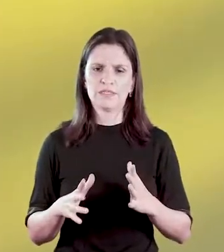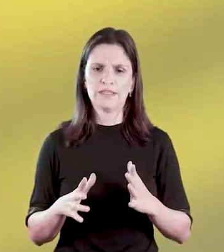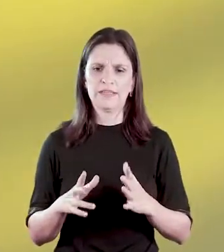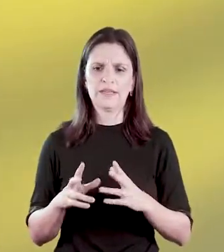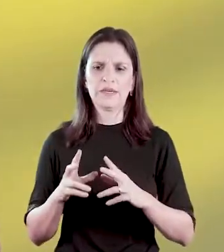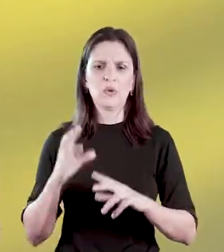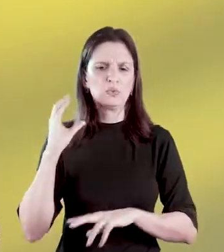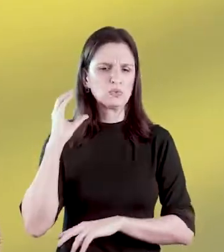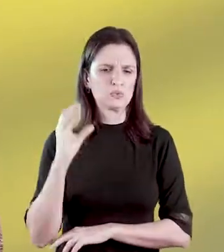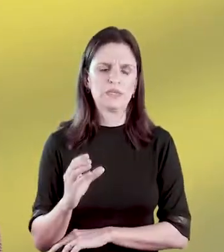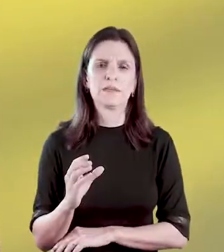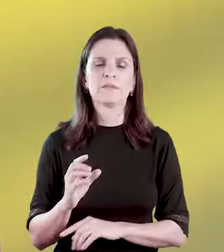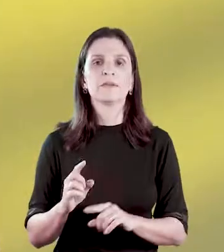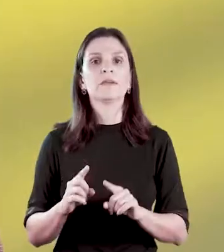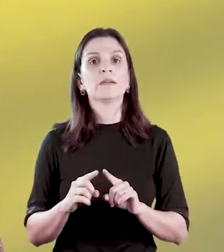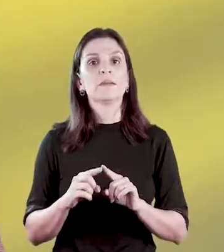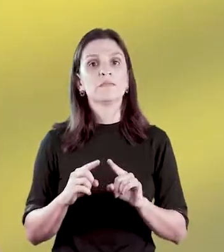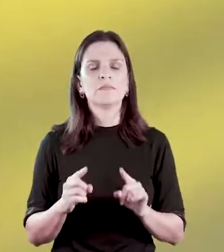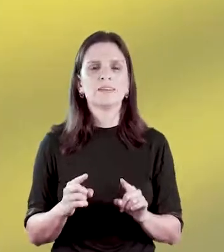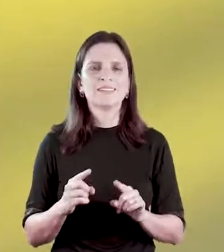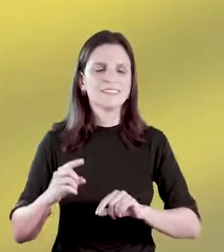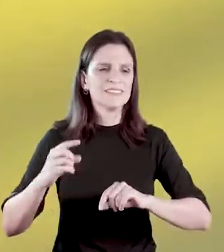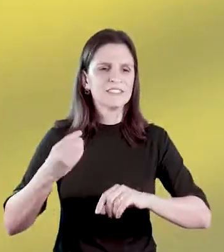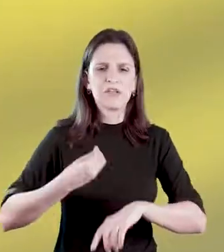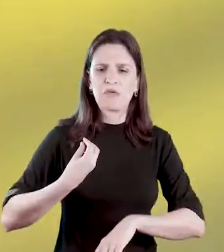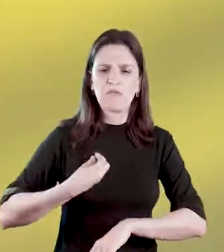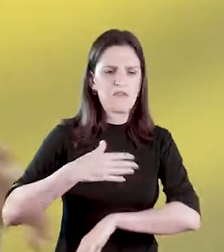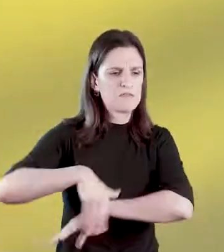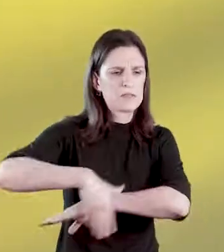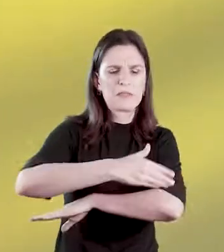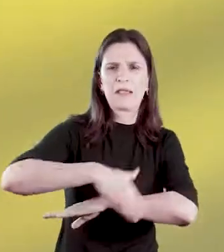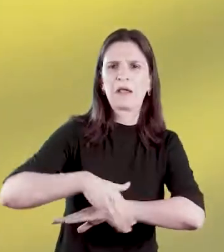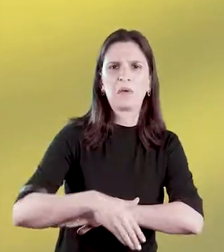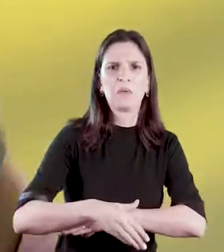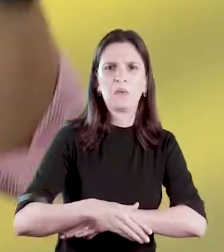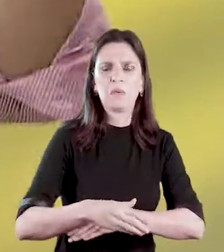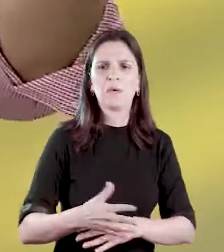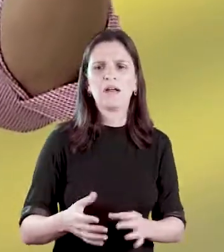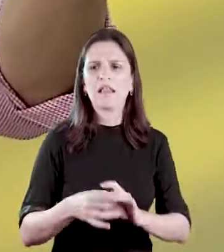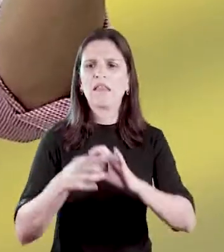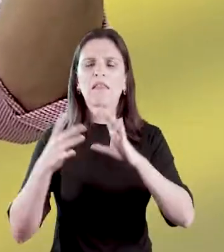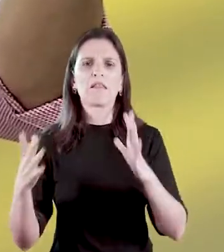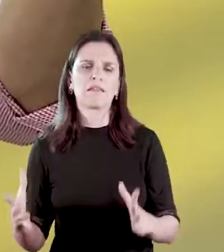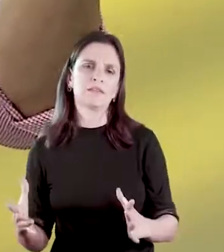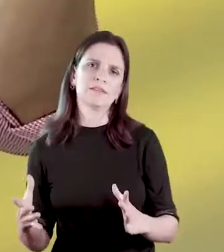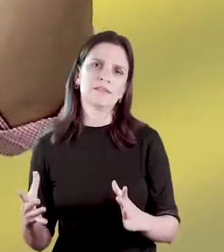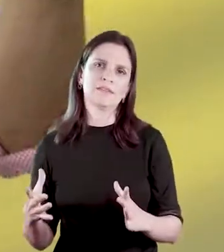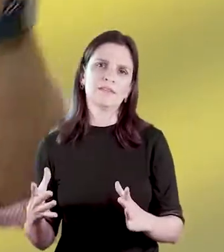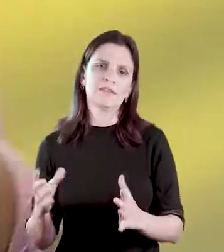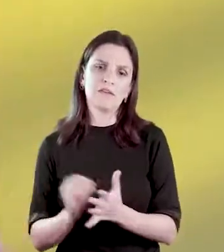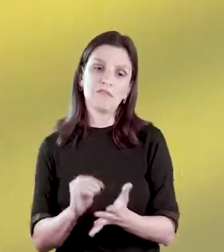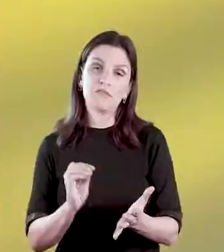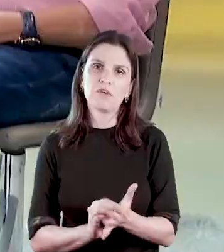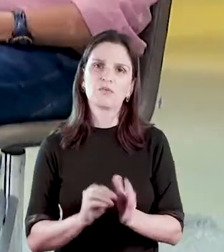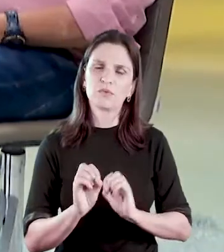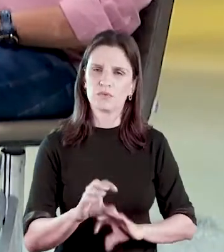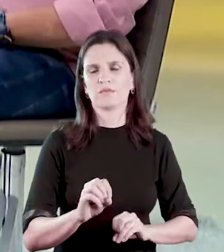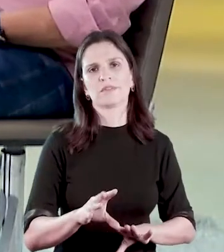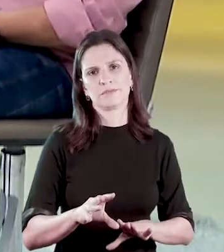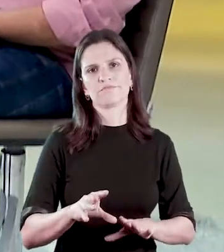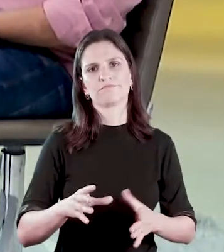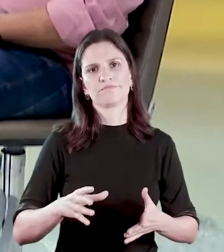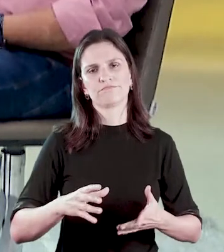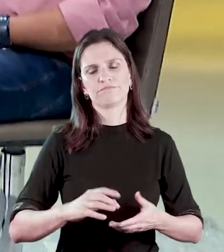se aprende na rua é porque ele não teve oportunidade de poder jovem dele aprender uma profissão que ele não tá trancado hoje no presídio